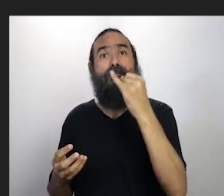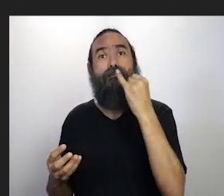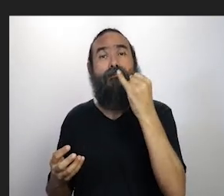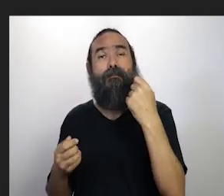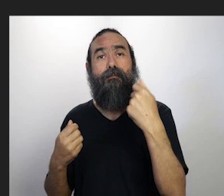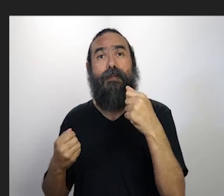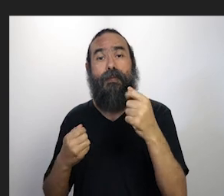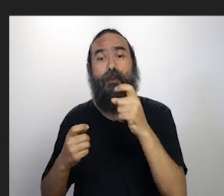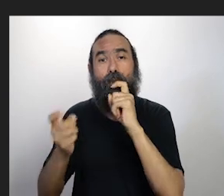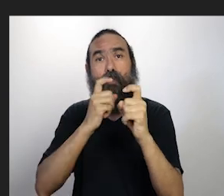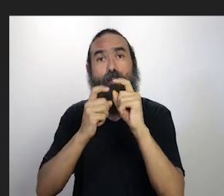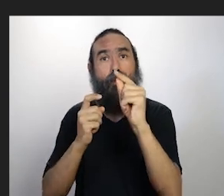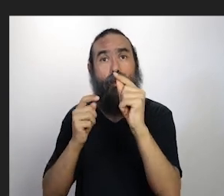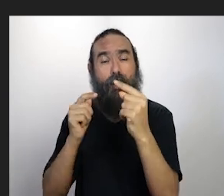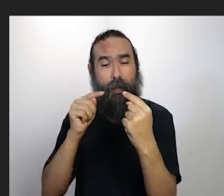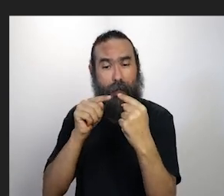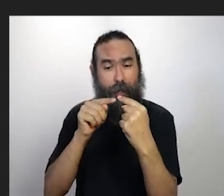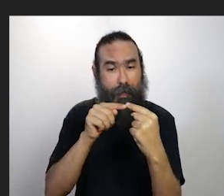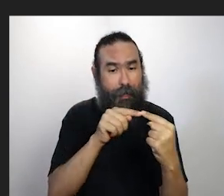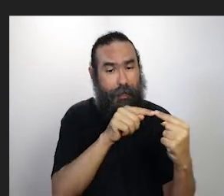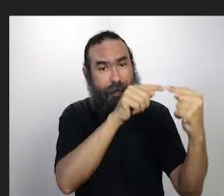América Latina.